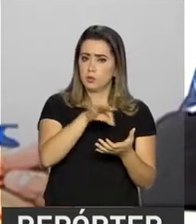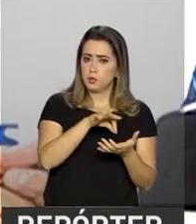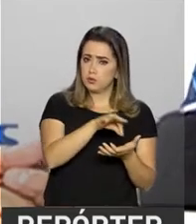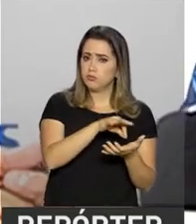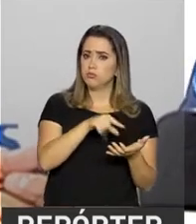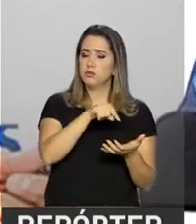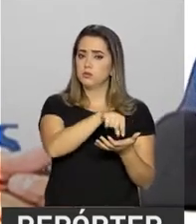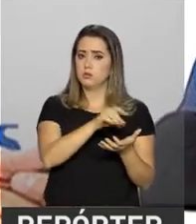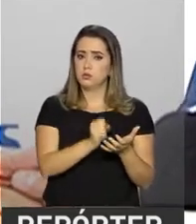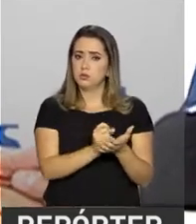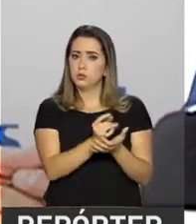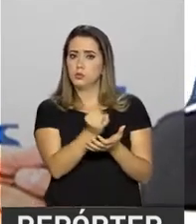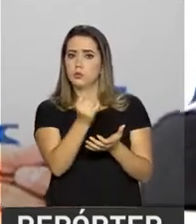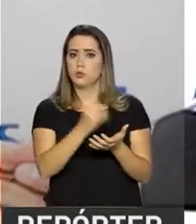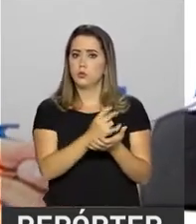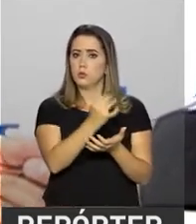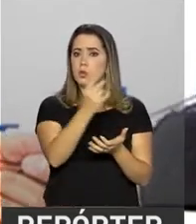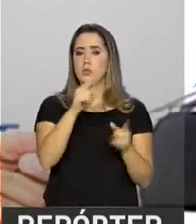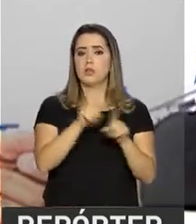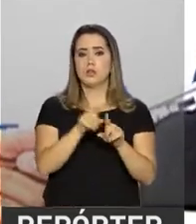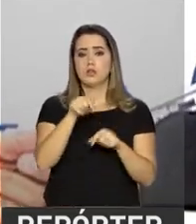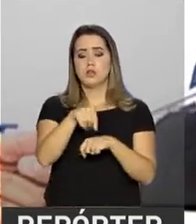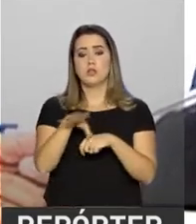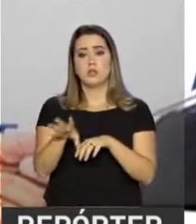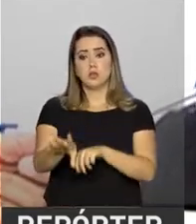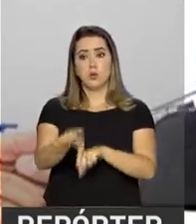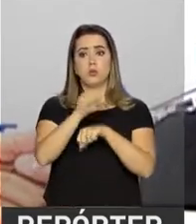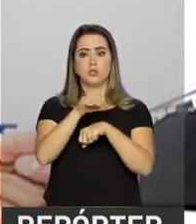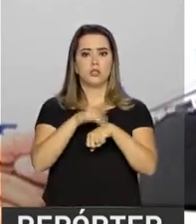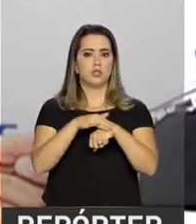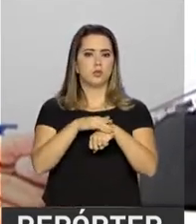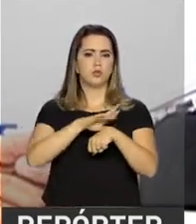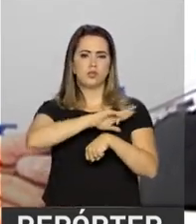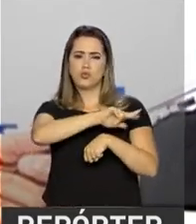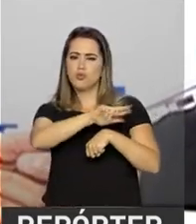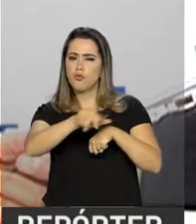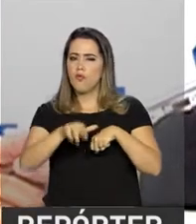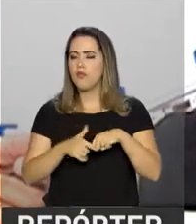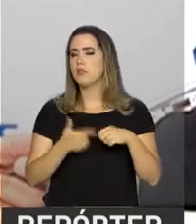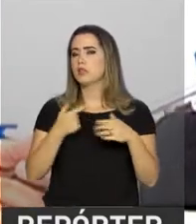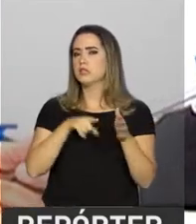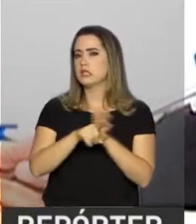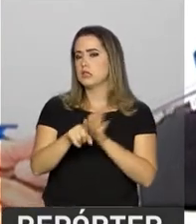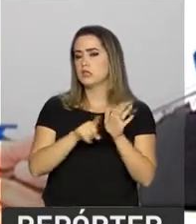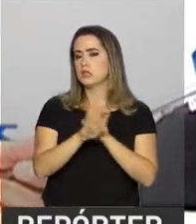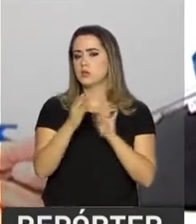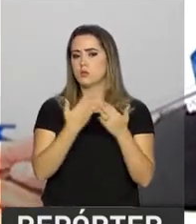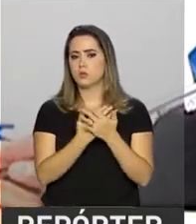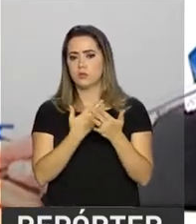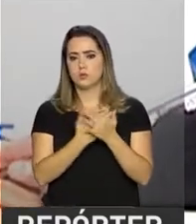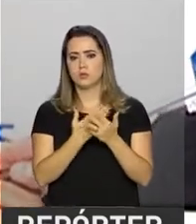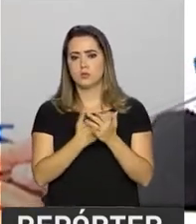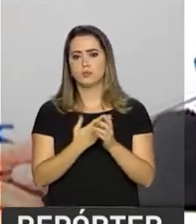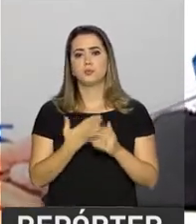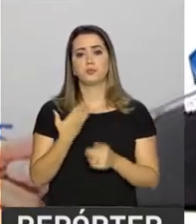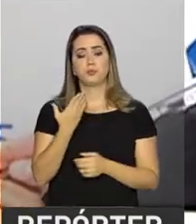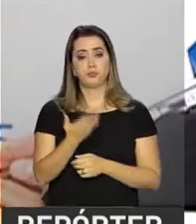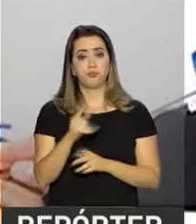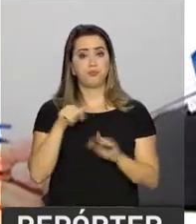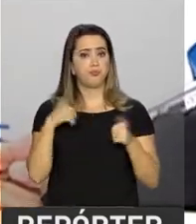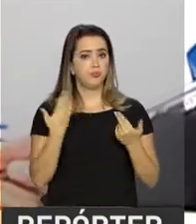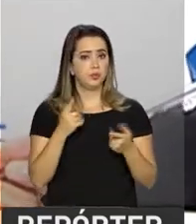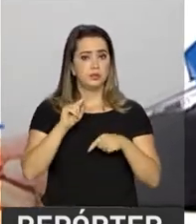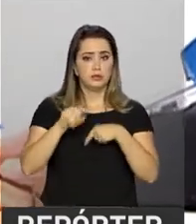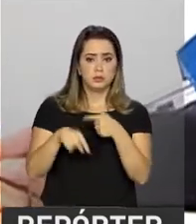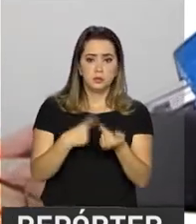fazerem infecções experimentais com doses é diferenciada do do vírus nesses mosquitos ea